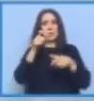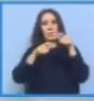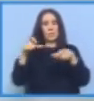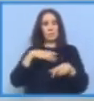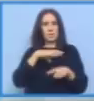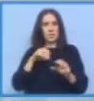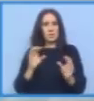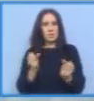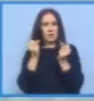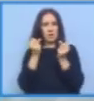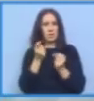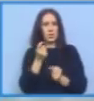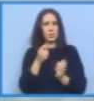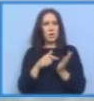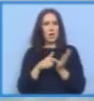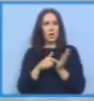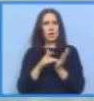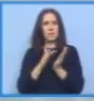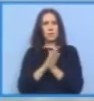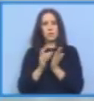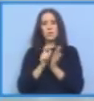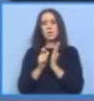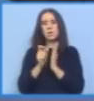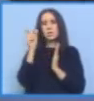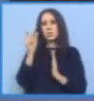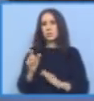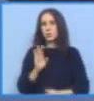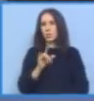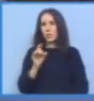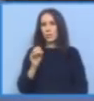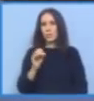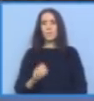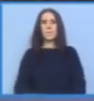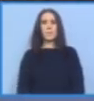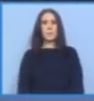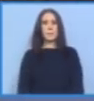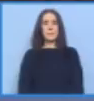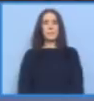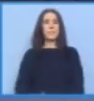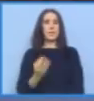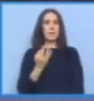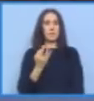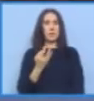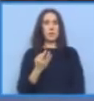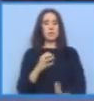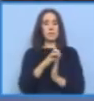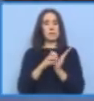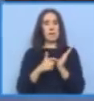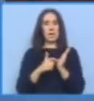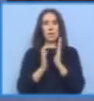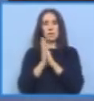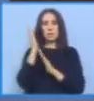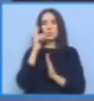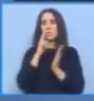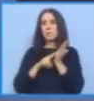humanidade. É um pouco o que está aqui neste Evangelho de João. É verdade, é um Deus que está presente neste Evangelho e também nas